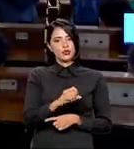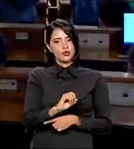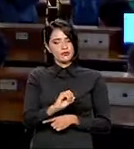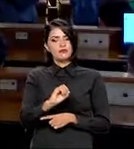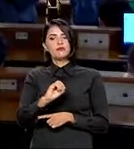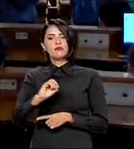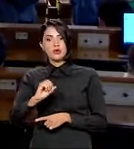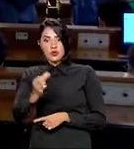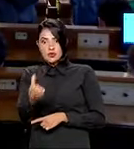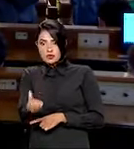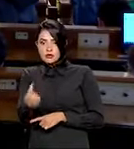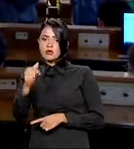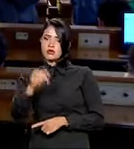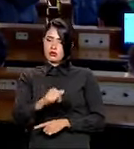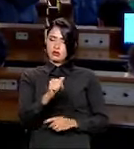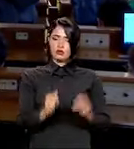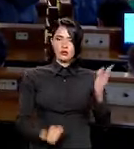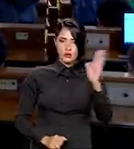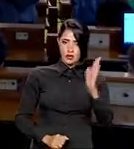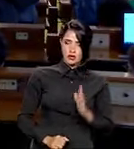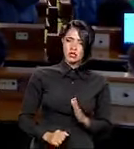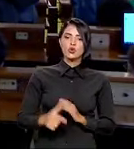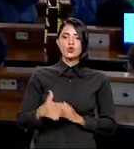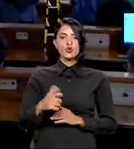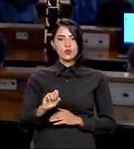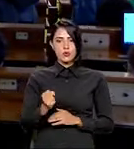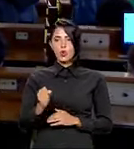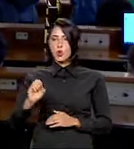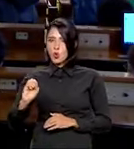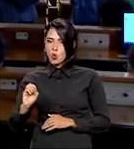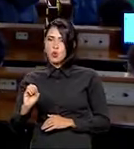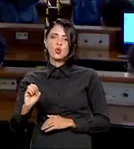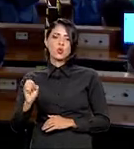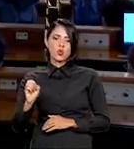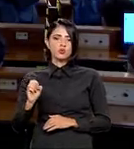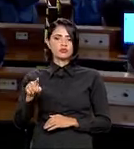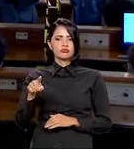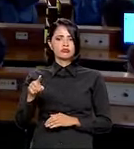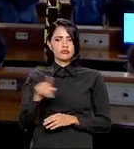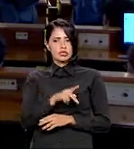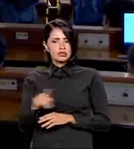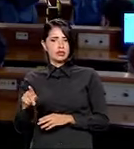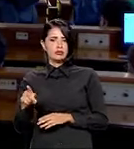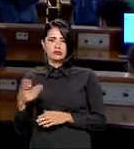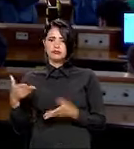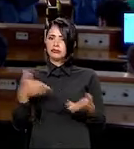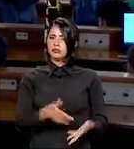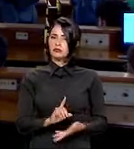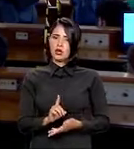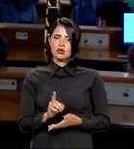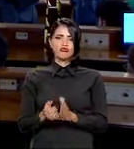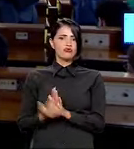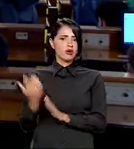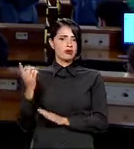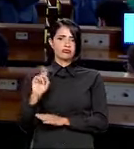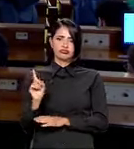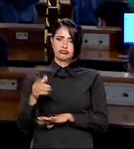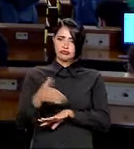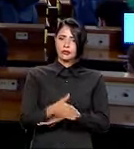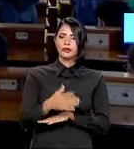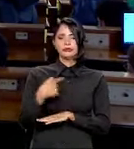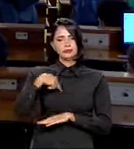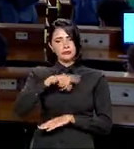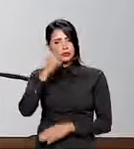aqui no Brasil, 2008, e muitos presidentes não participaram, então nós achávamos que era